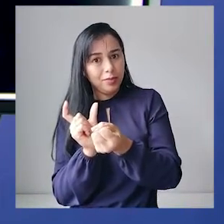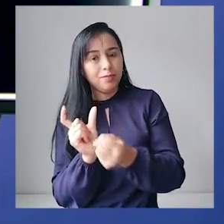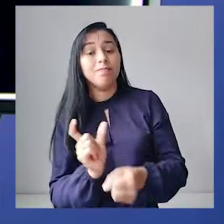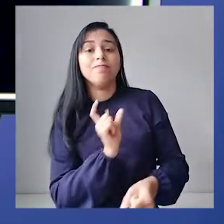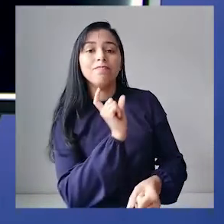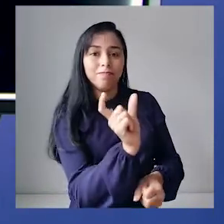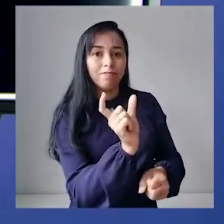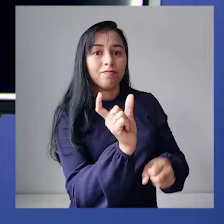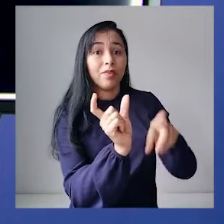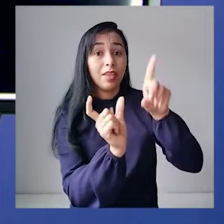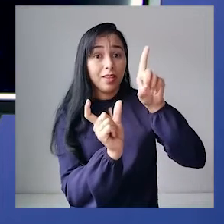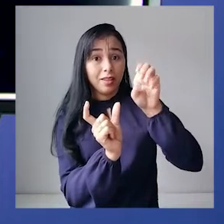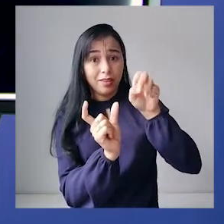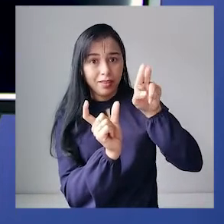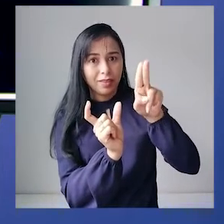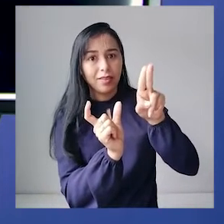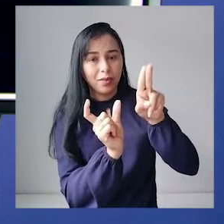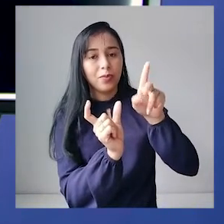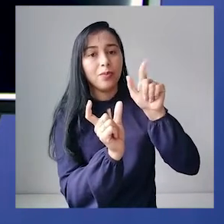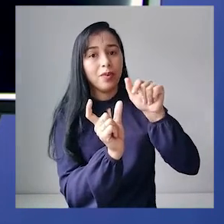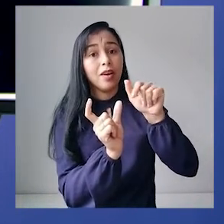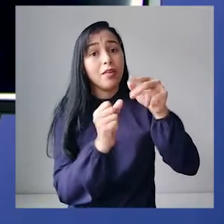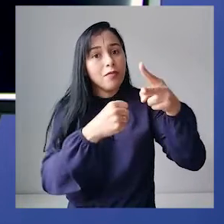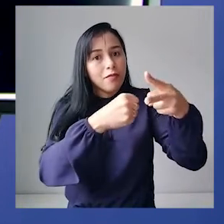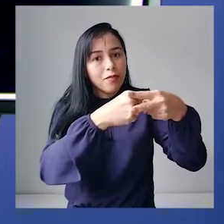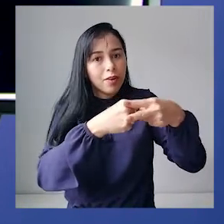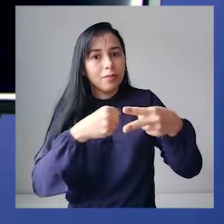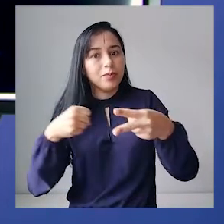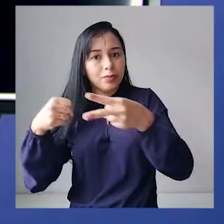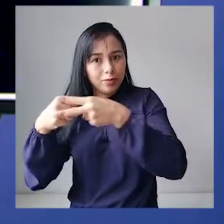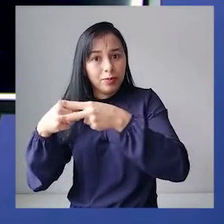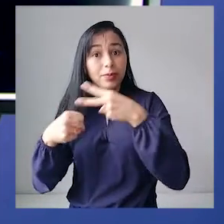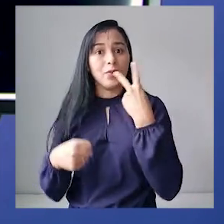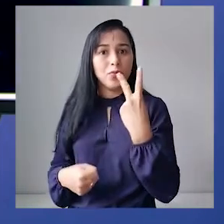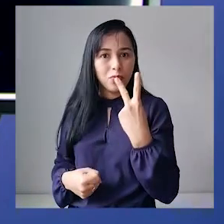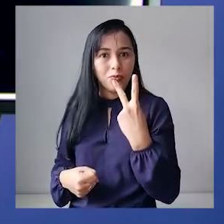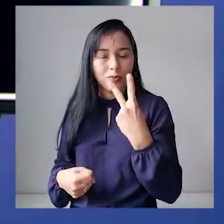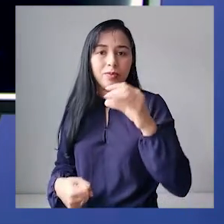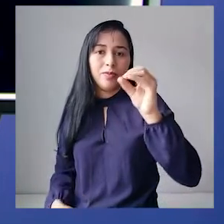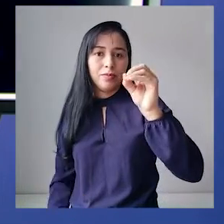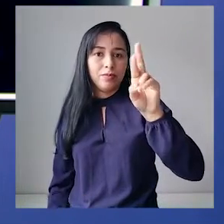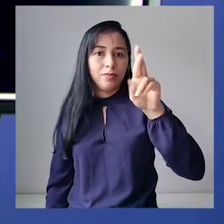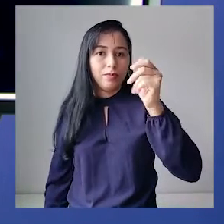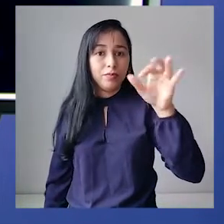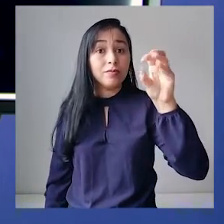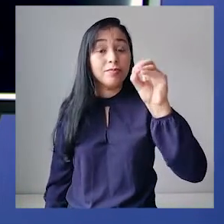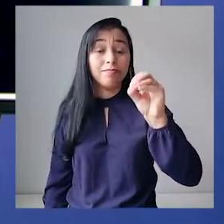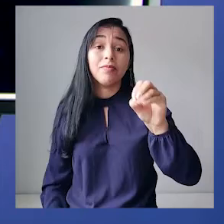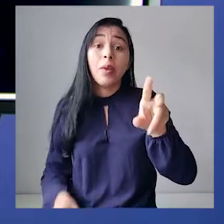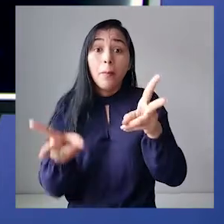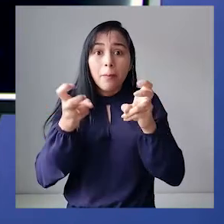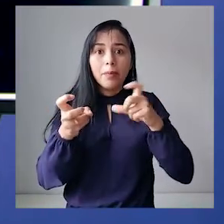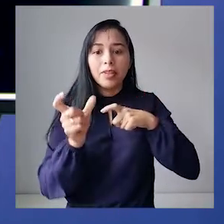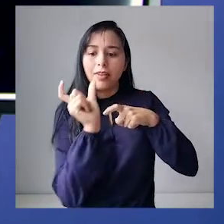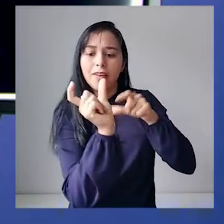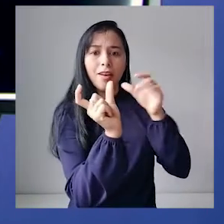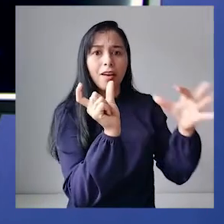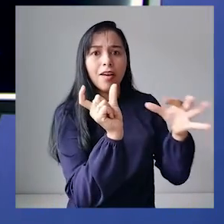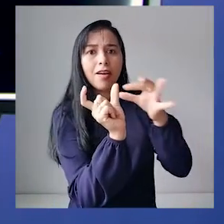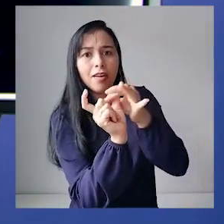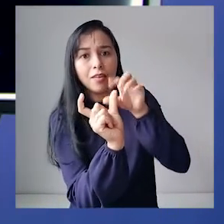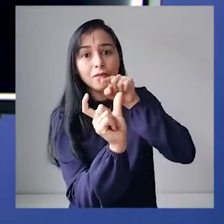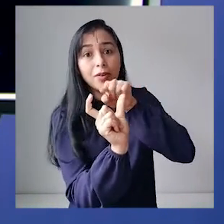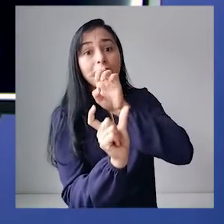verbo deu. Entre essas duas orações, a gente percebe que ela foi ligada pelo